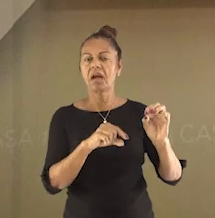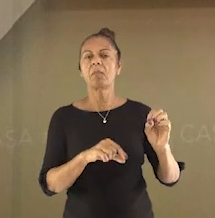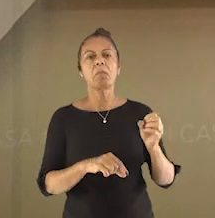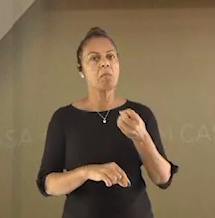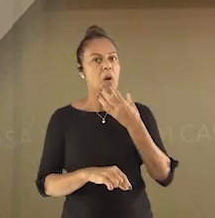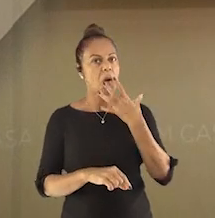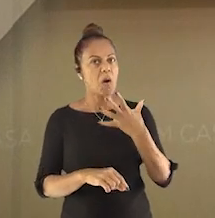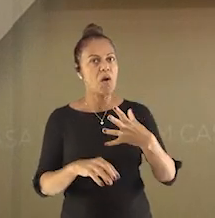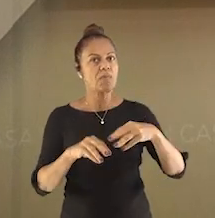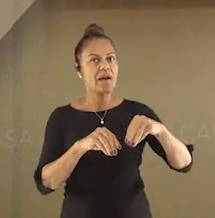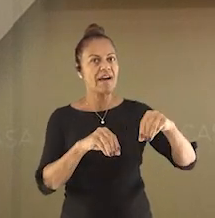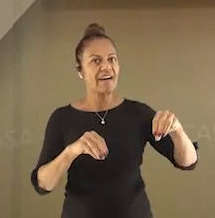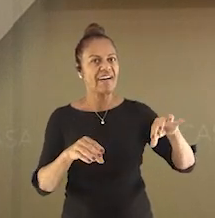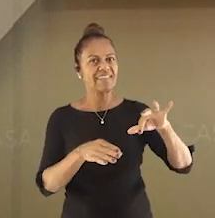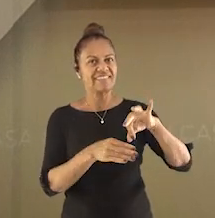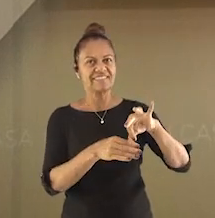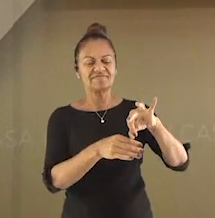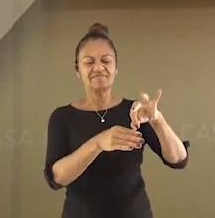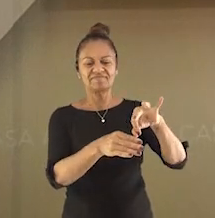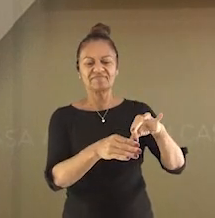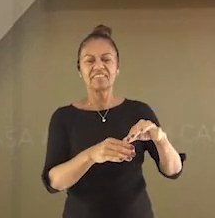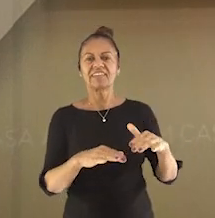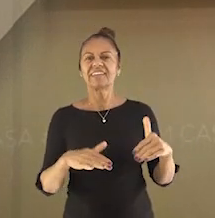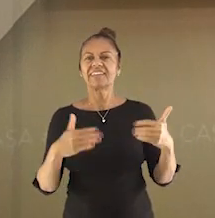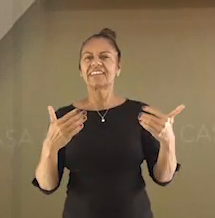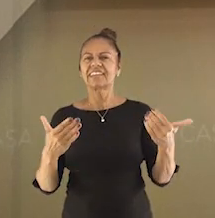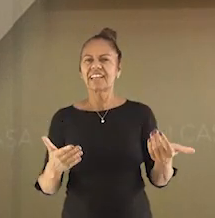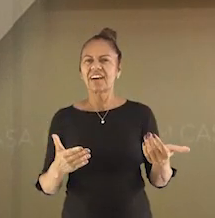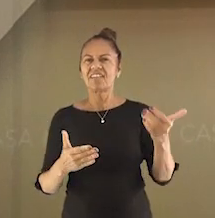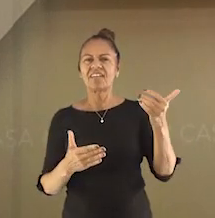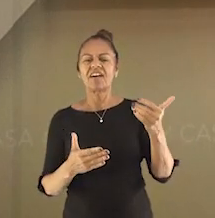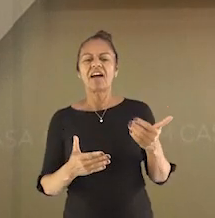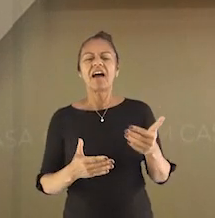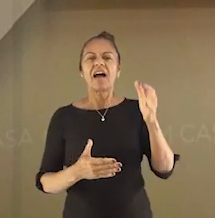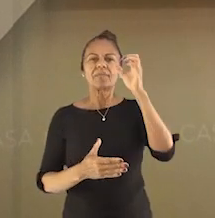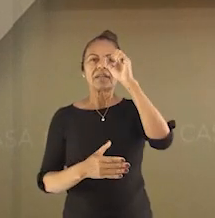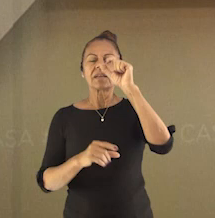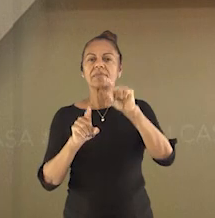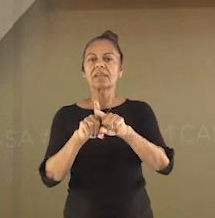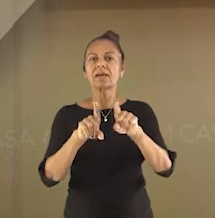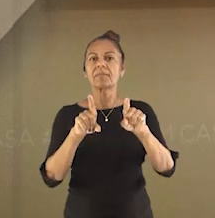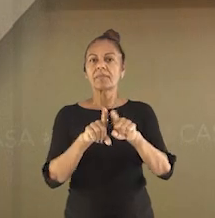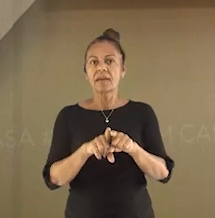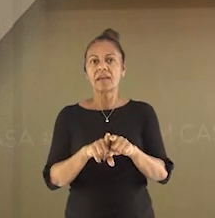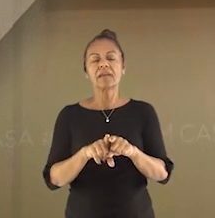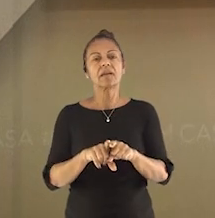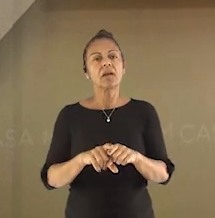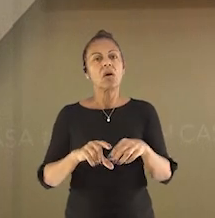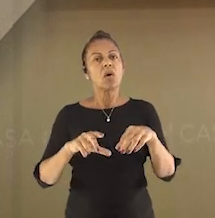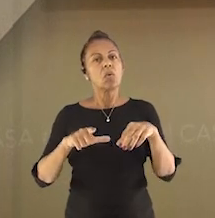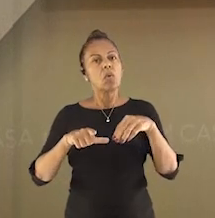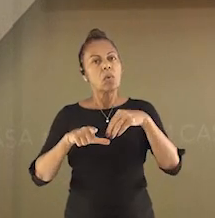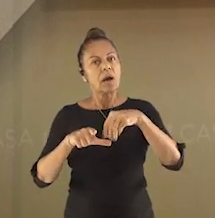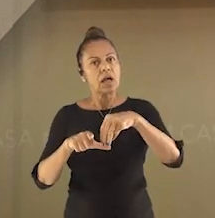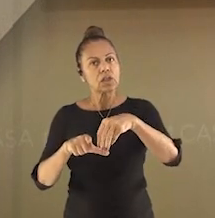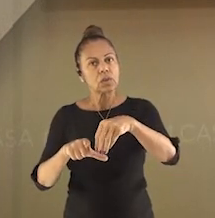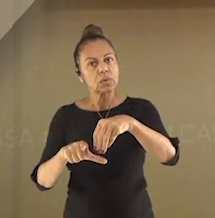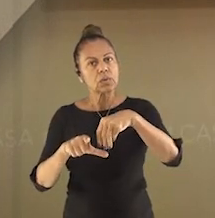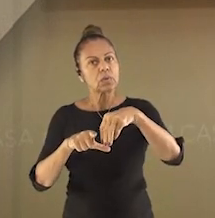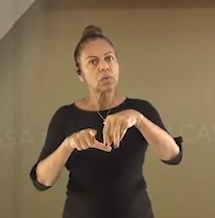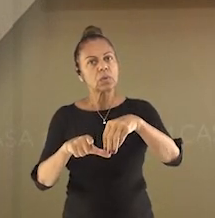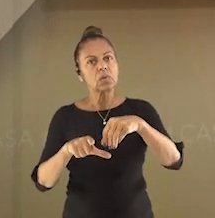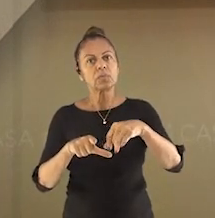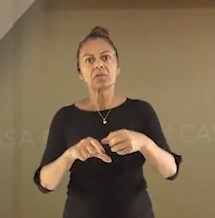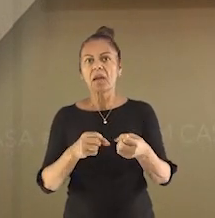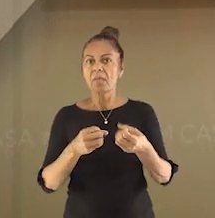solo nutrido. Assim, vimos um pouquinho das contribuições do esterco e do adubo para